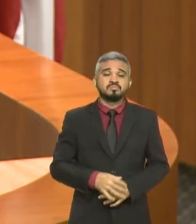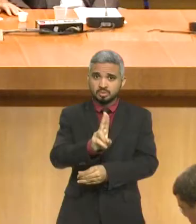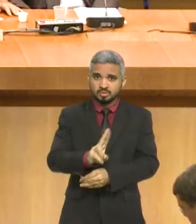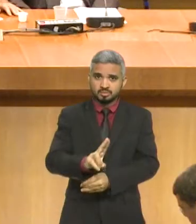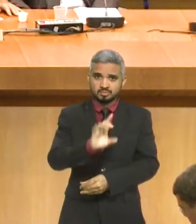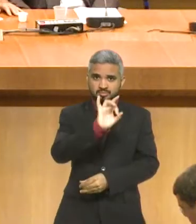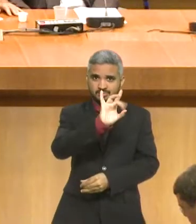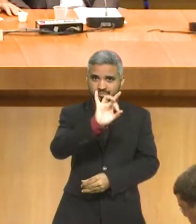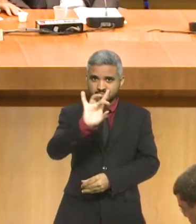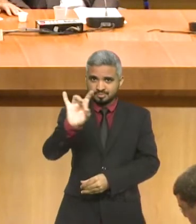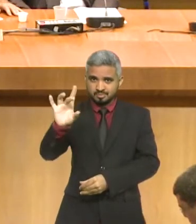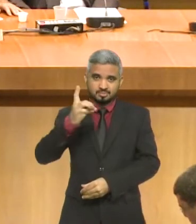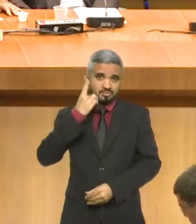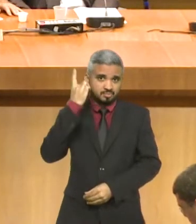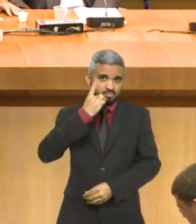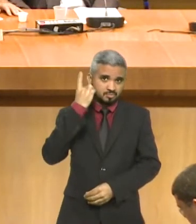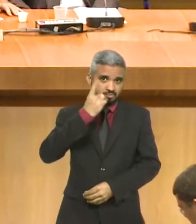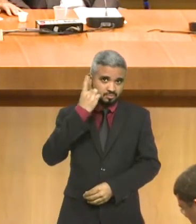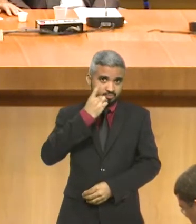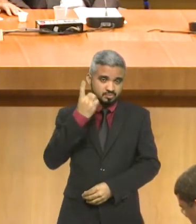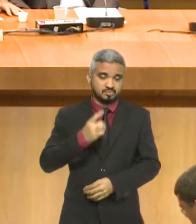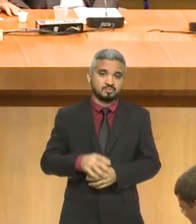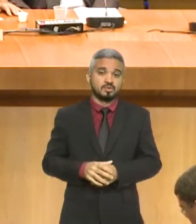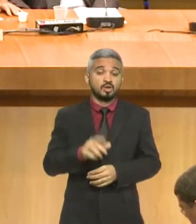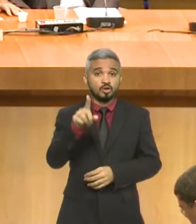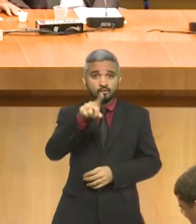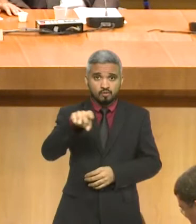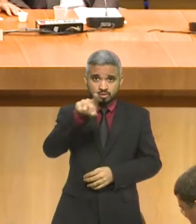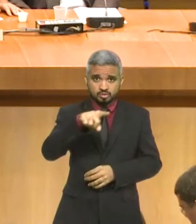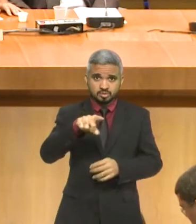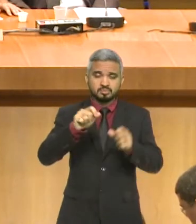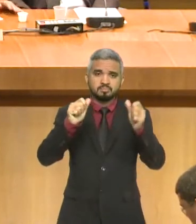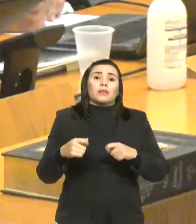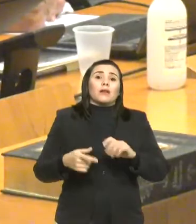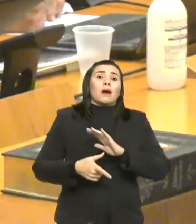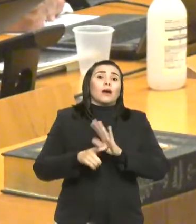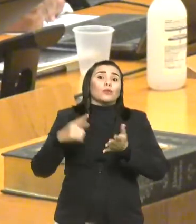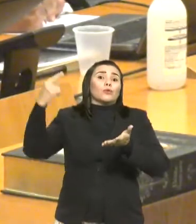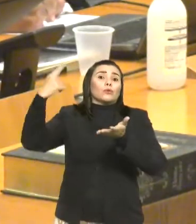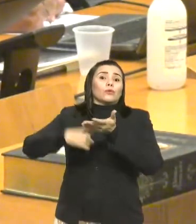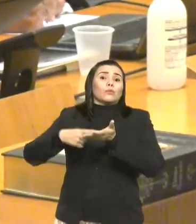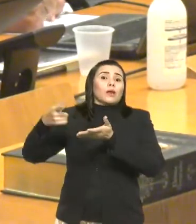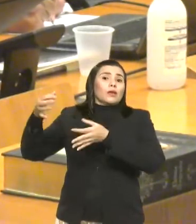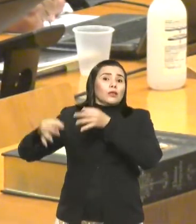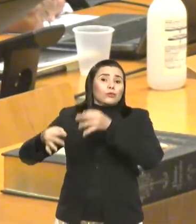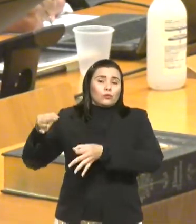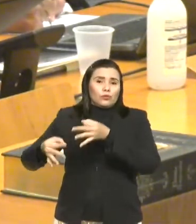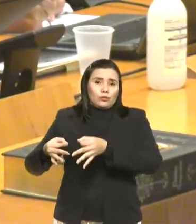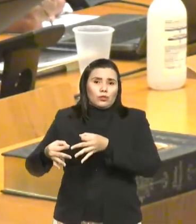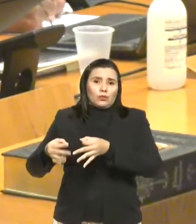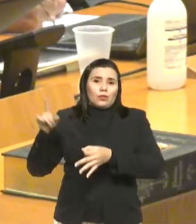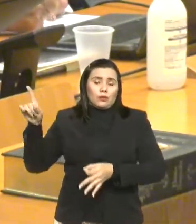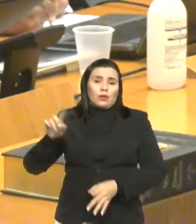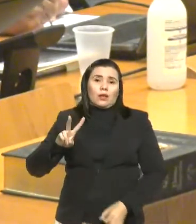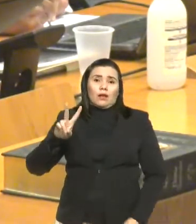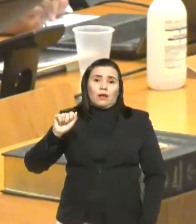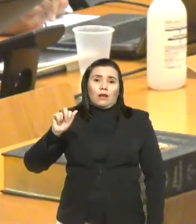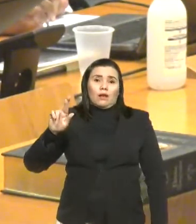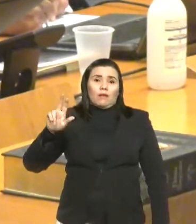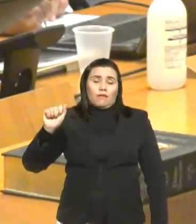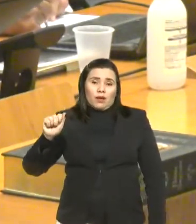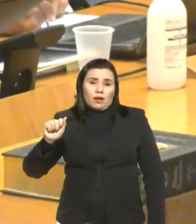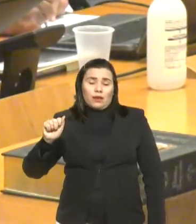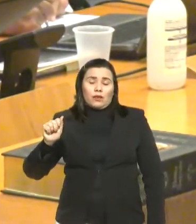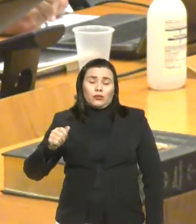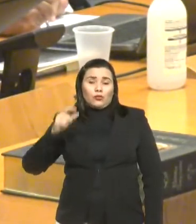gratidão ainda durante a sessão foram apreciadas 13 matérias entre vetos projetos de lei projetos de resolução Legislativa e